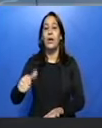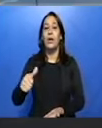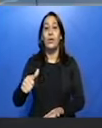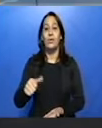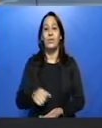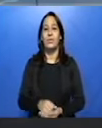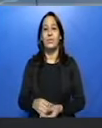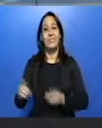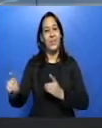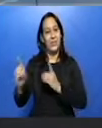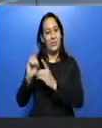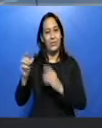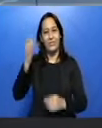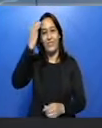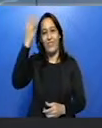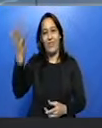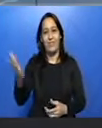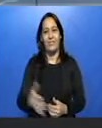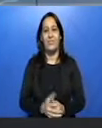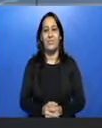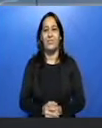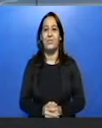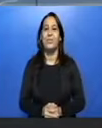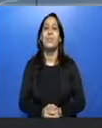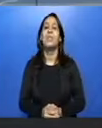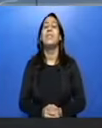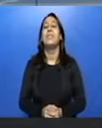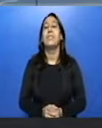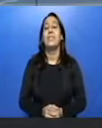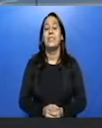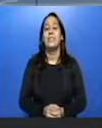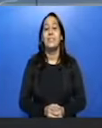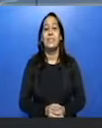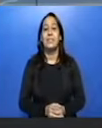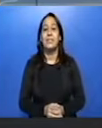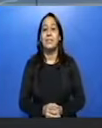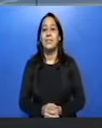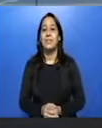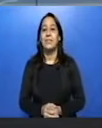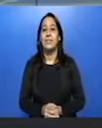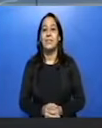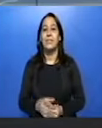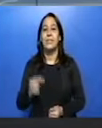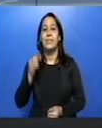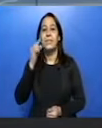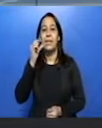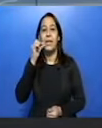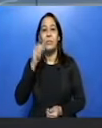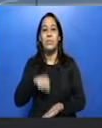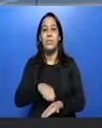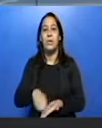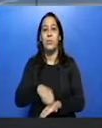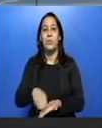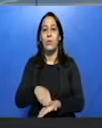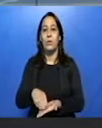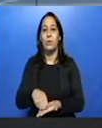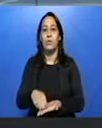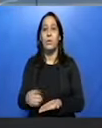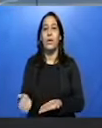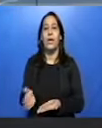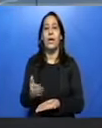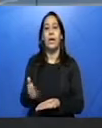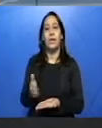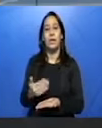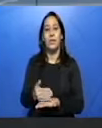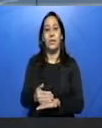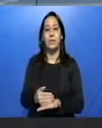achou? Facinho achar, né? Agora nas primeiras semanas. Lápis, borracha, caderno